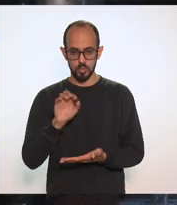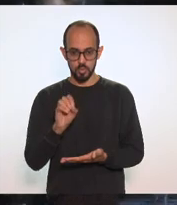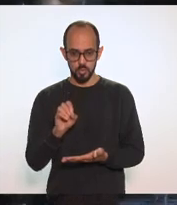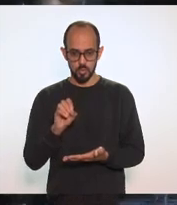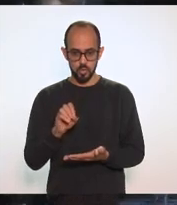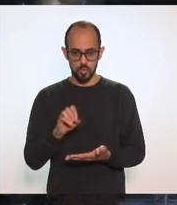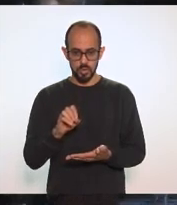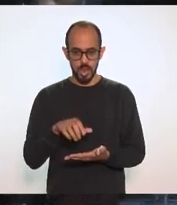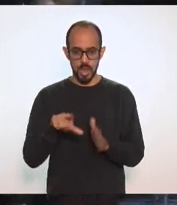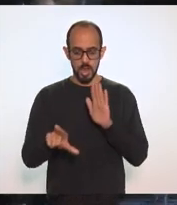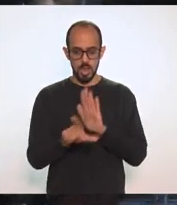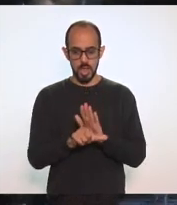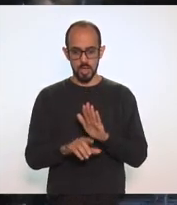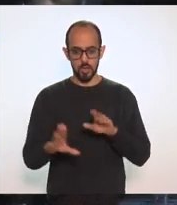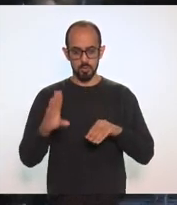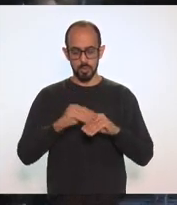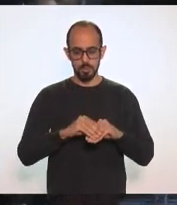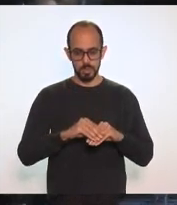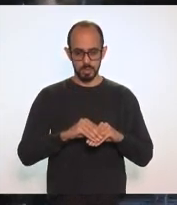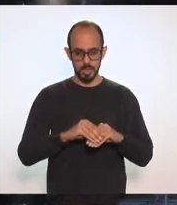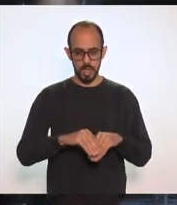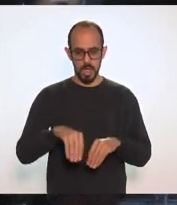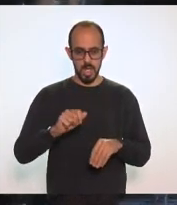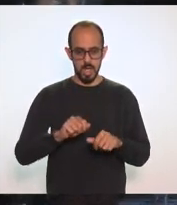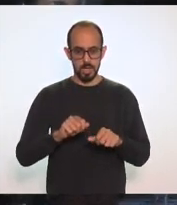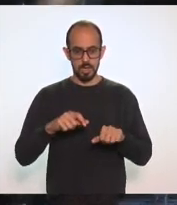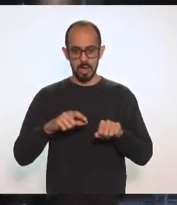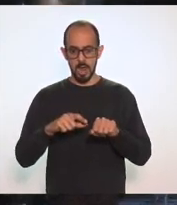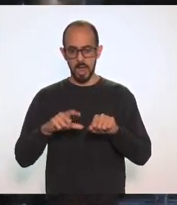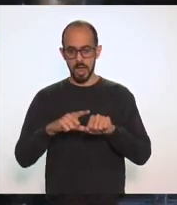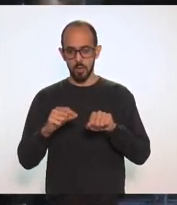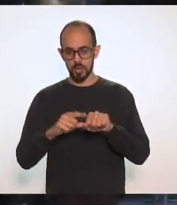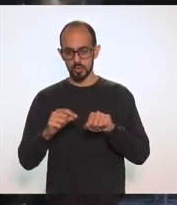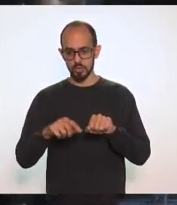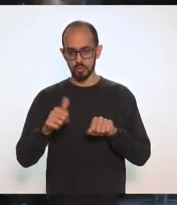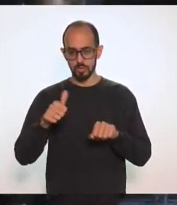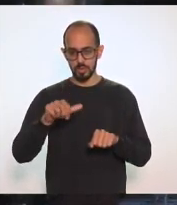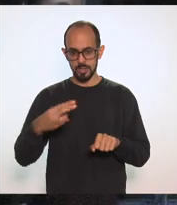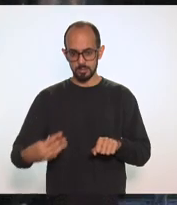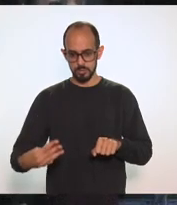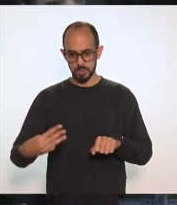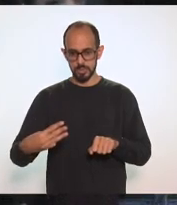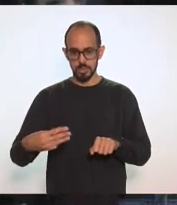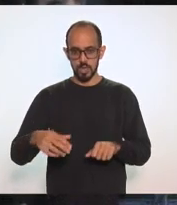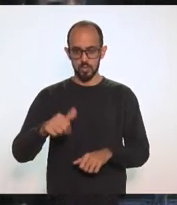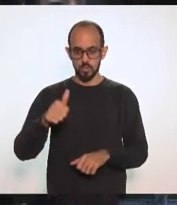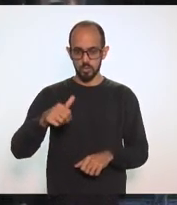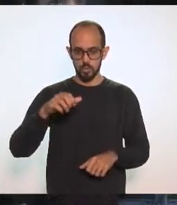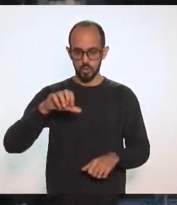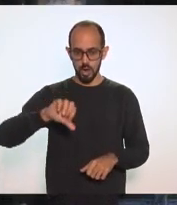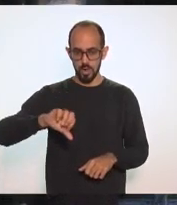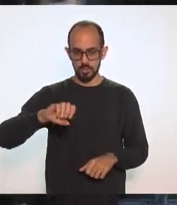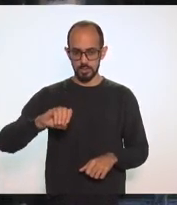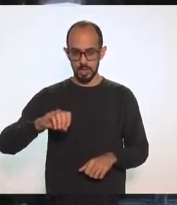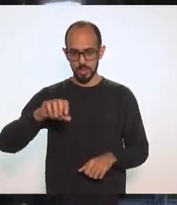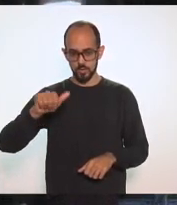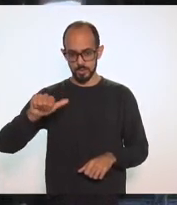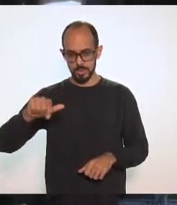160, de 7 de agosto de 2017, na cláusula 13ª do Convênio ICMS 190, de 17, nos termos